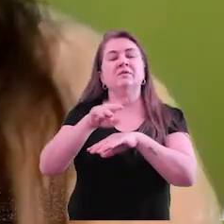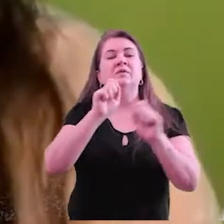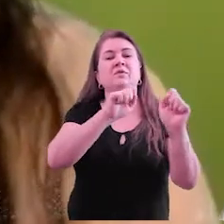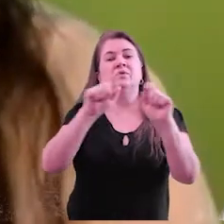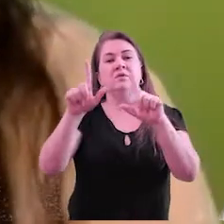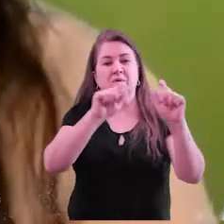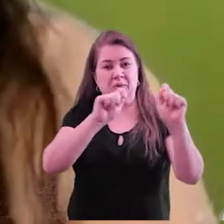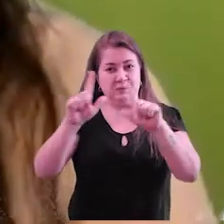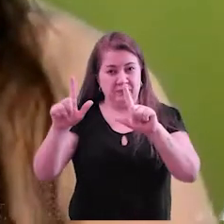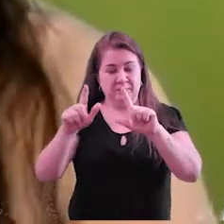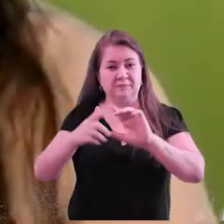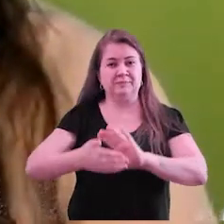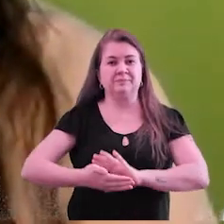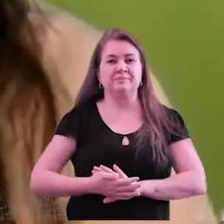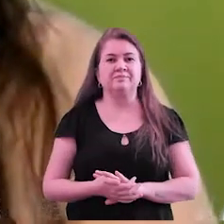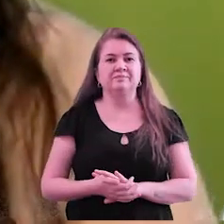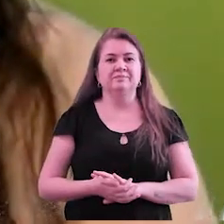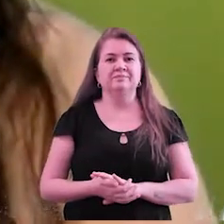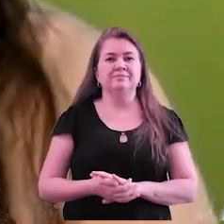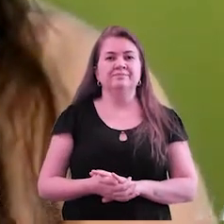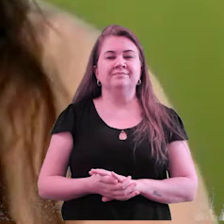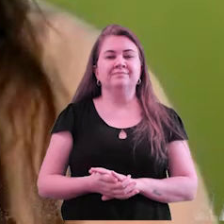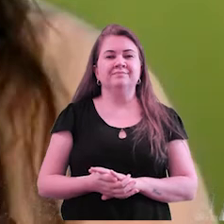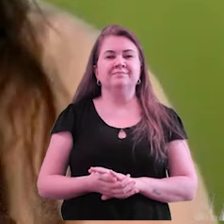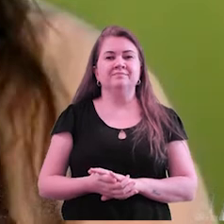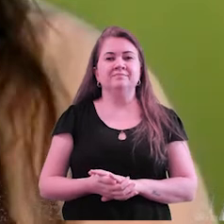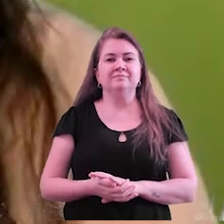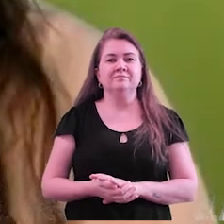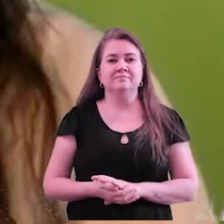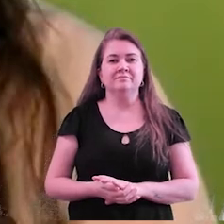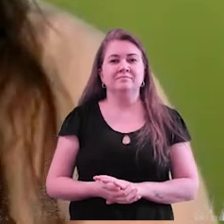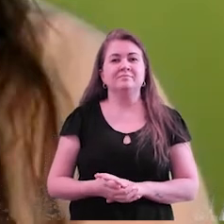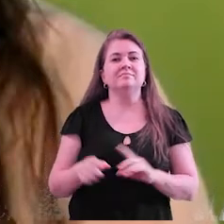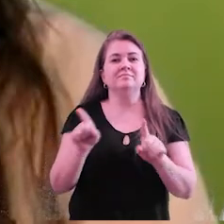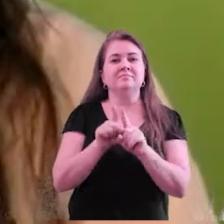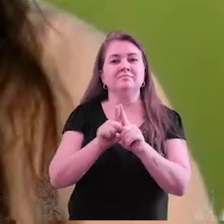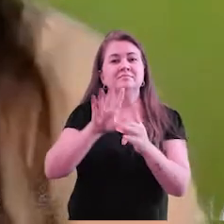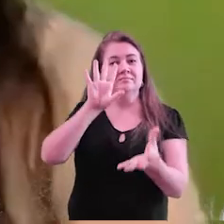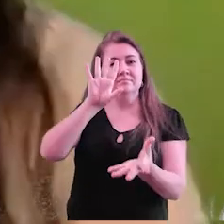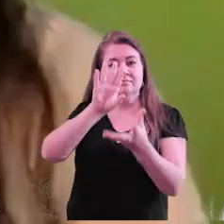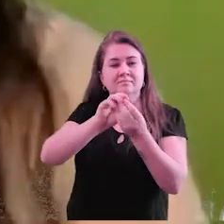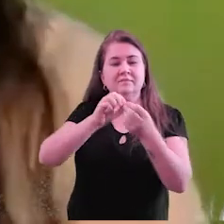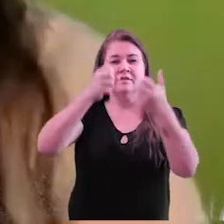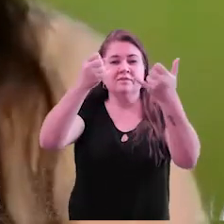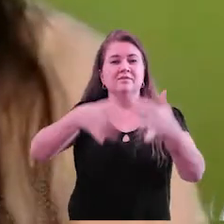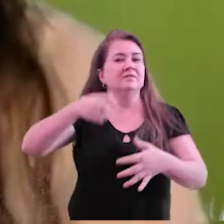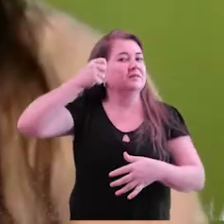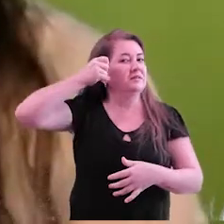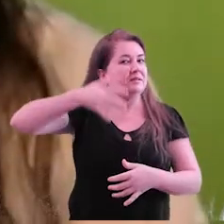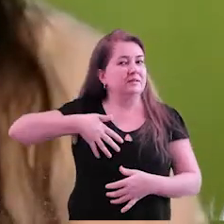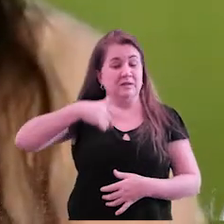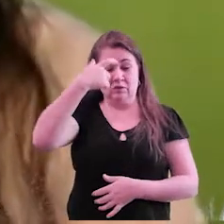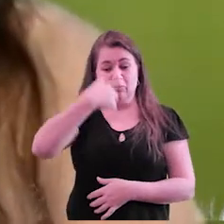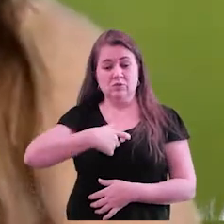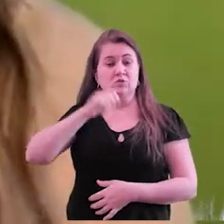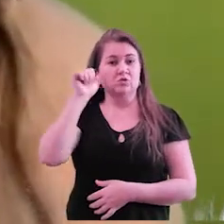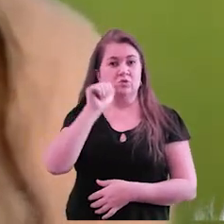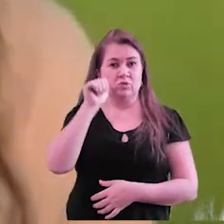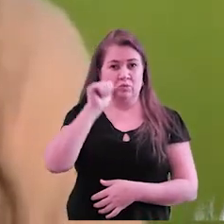breve audiodescrição. Eu sou uma mulher de pele branca, cabelos